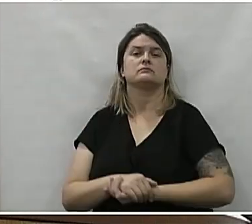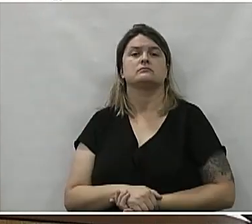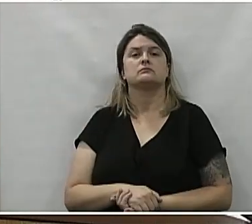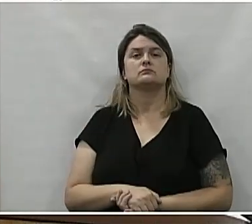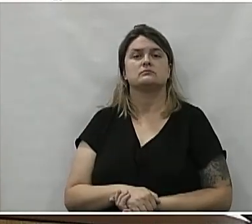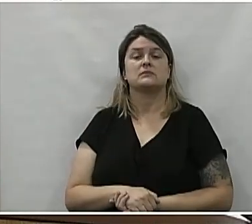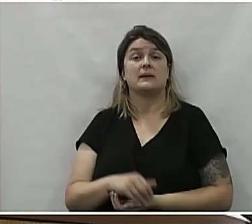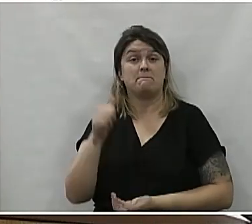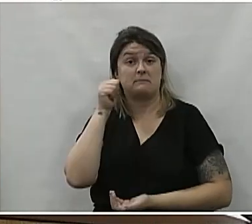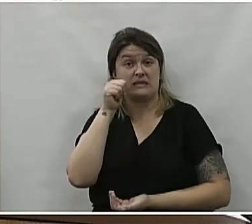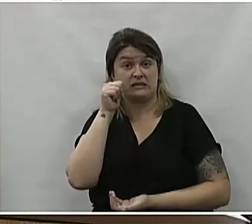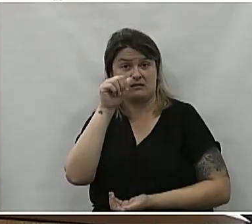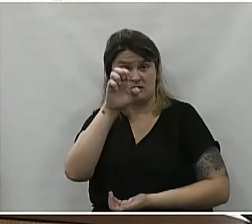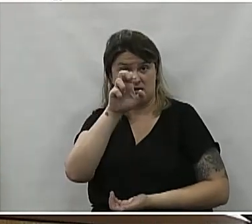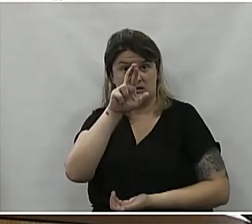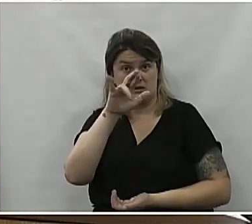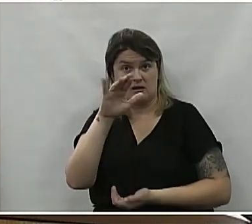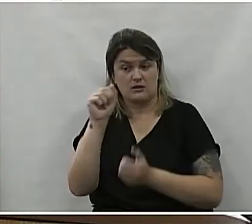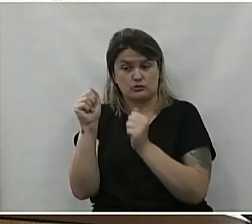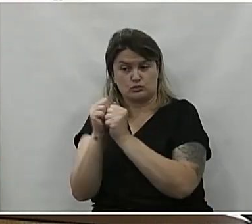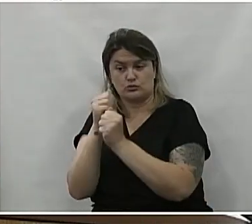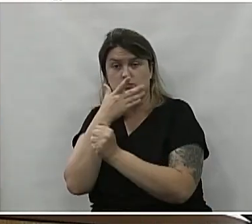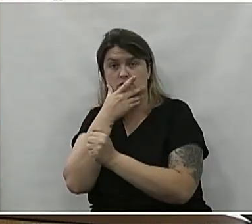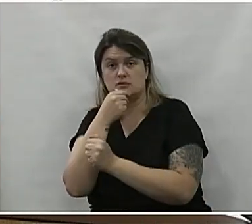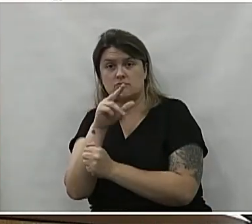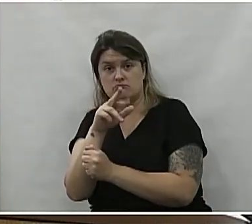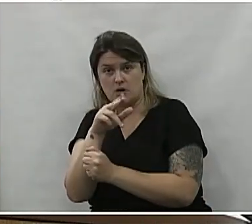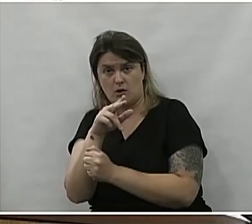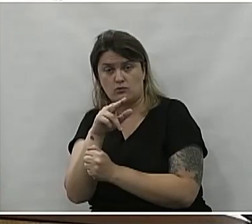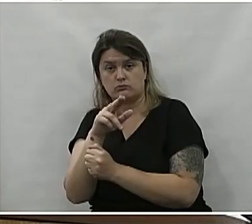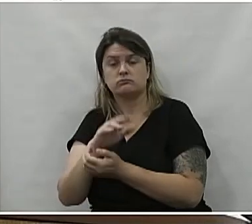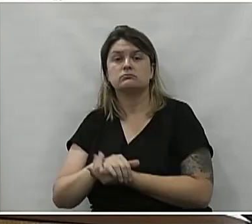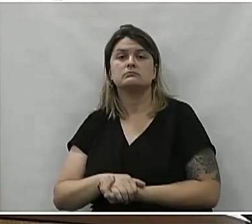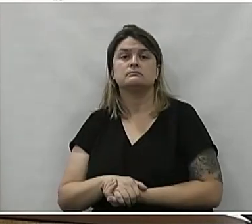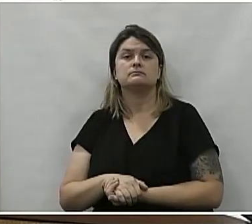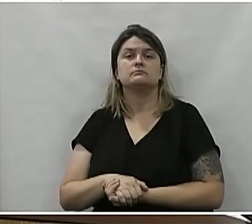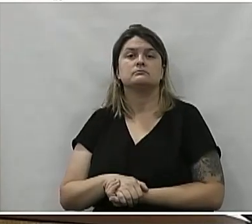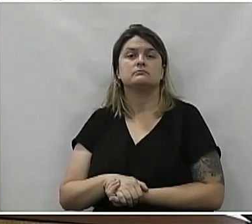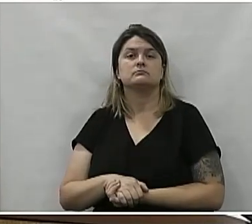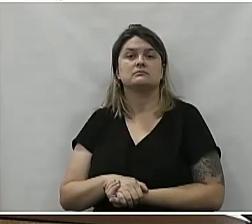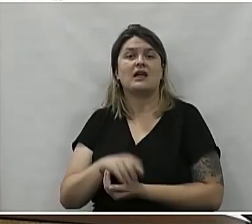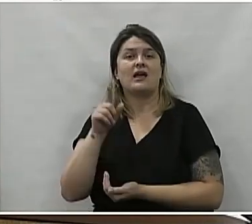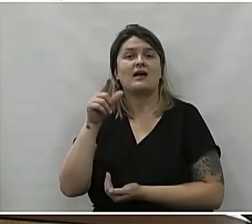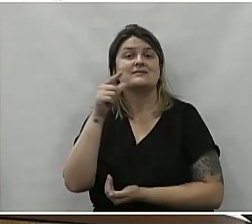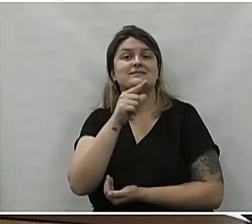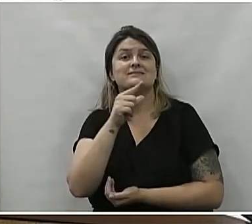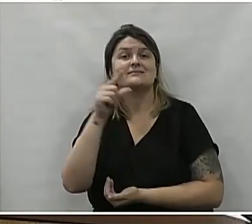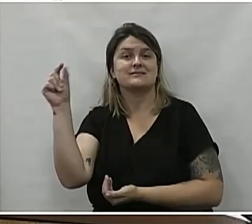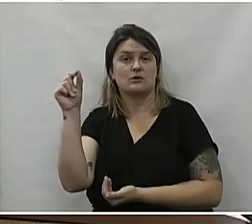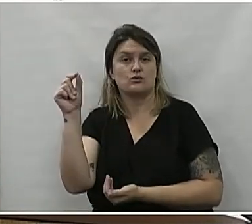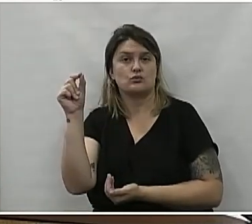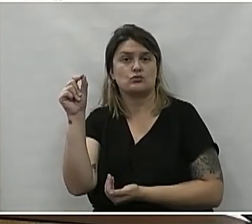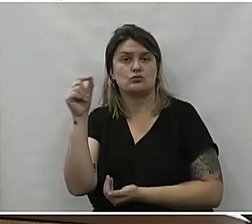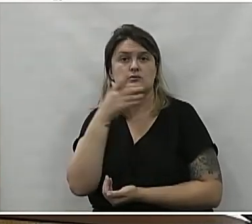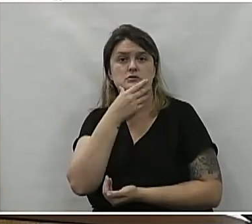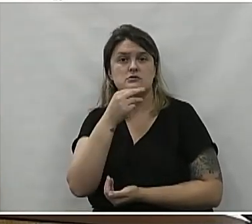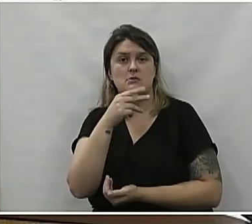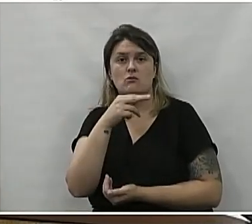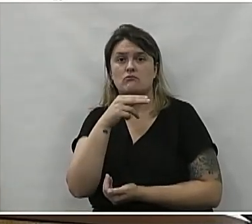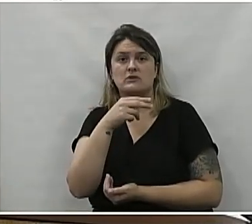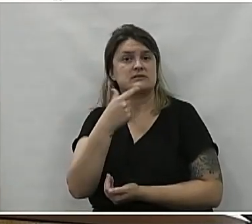A paciente Embora acompanhada Por seu irmão E segundo relatos Da equipe Evadiu-se Com o mesmo Da unidade